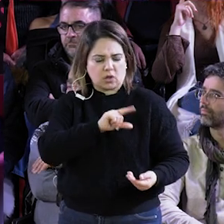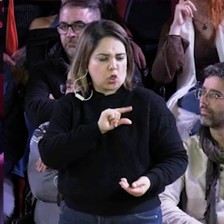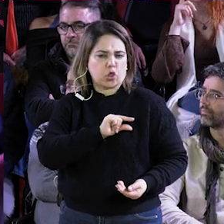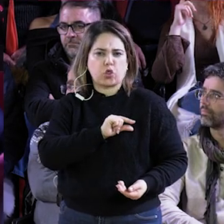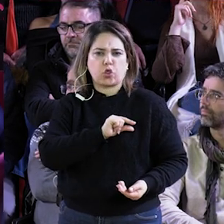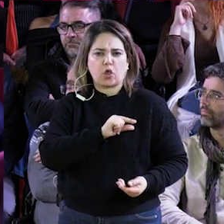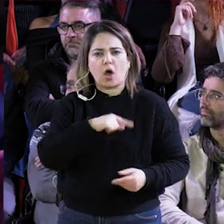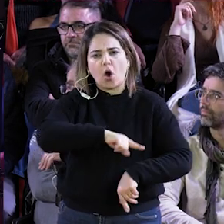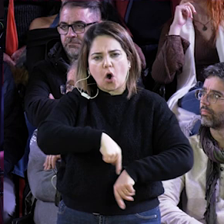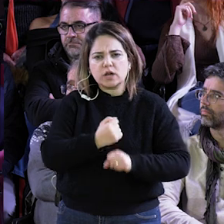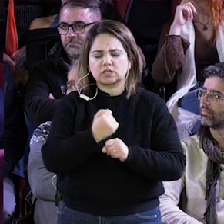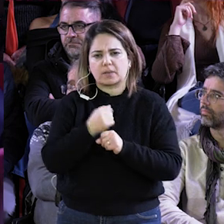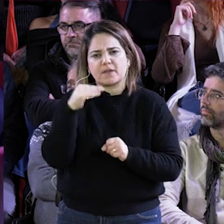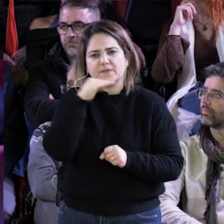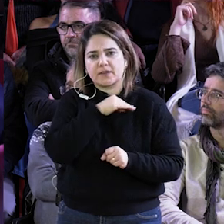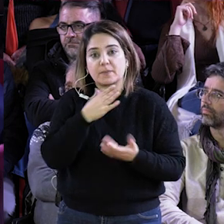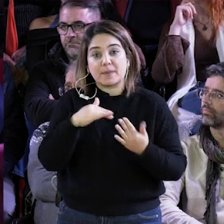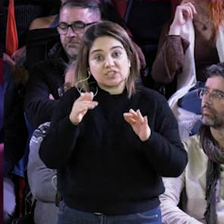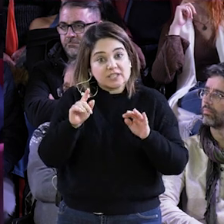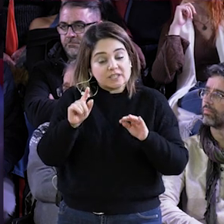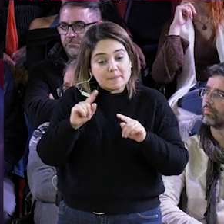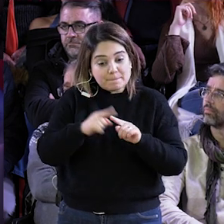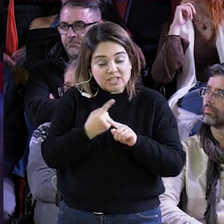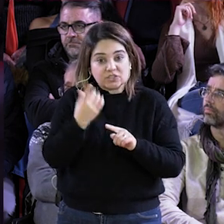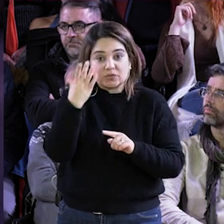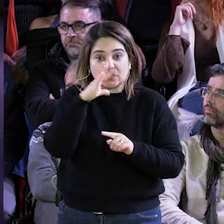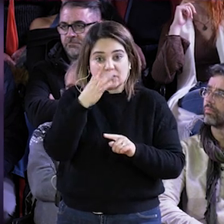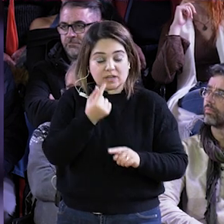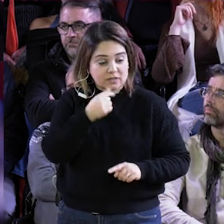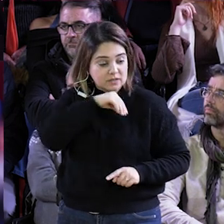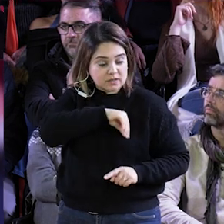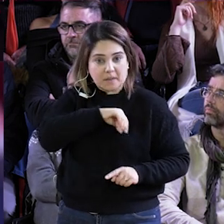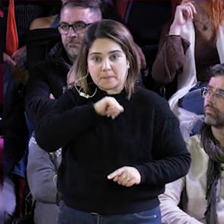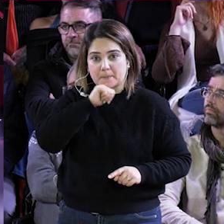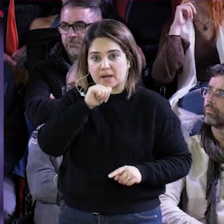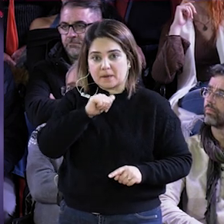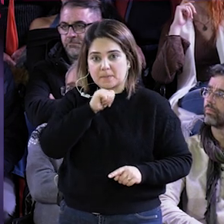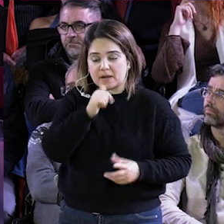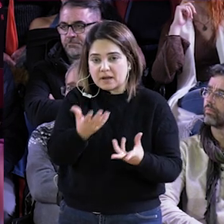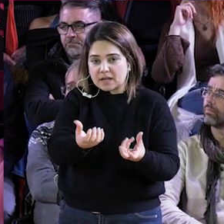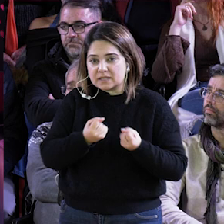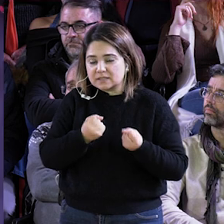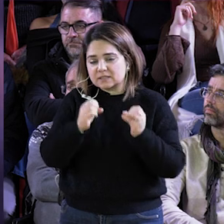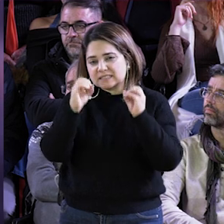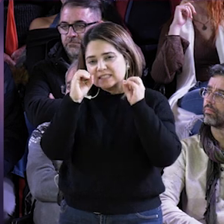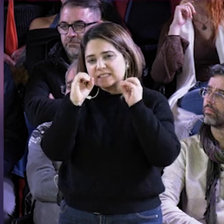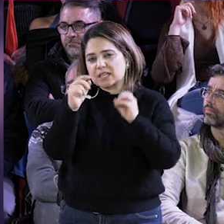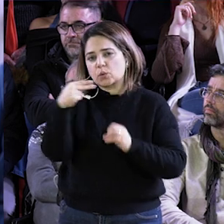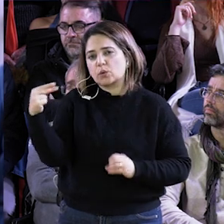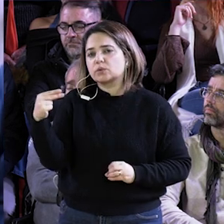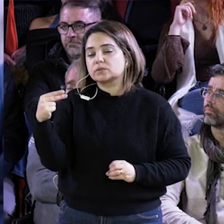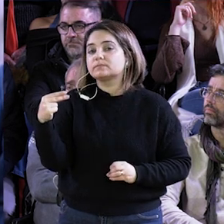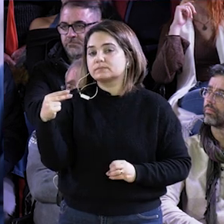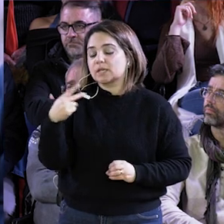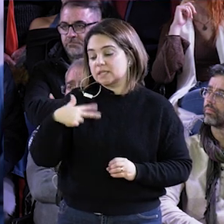horas de trabalho ao frio. Mas no final do mês de fevereiro, nem esse salário tinha chegado à conta dos trabalhadores. 0 euros.